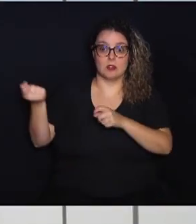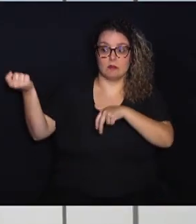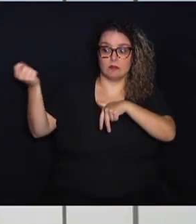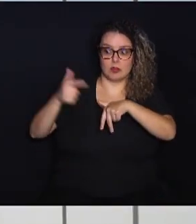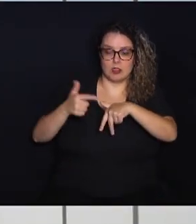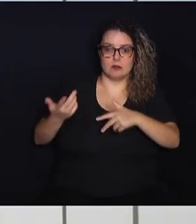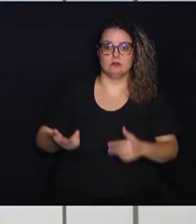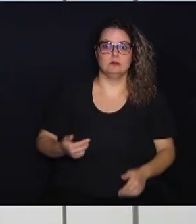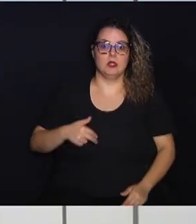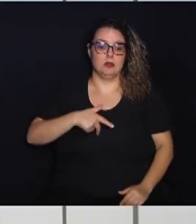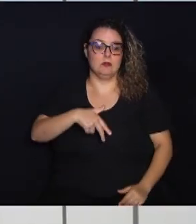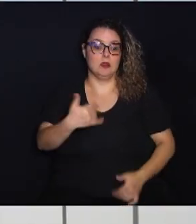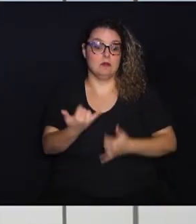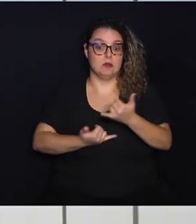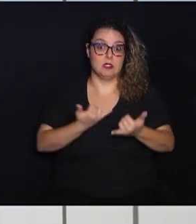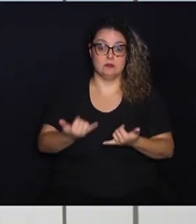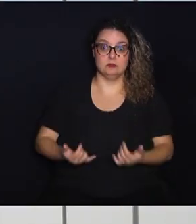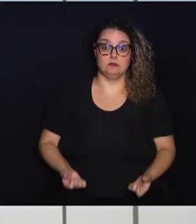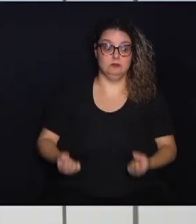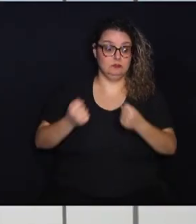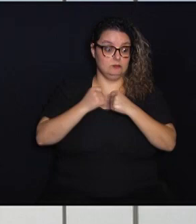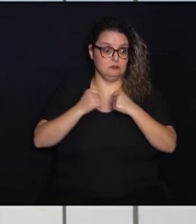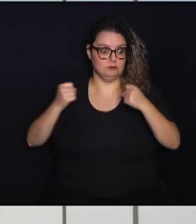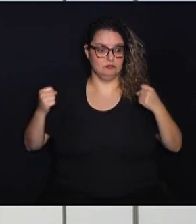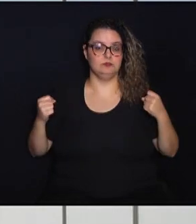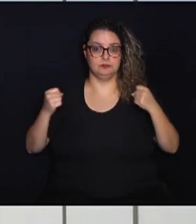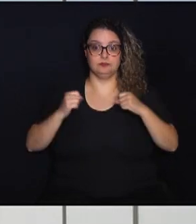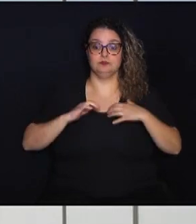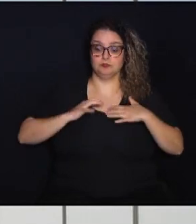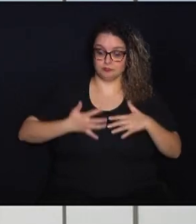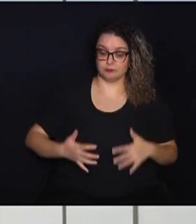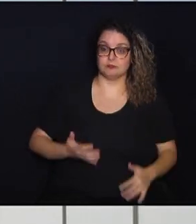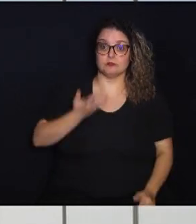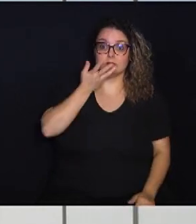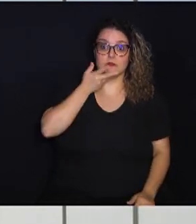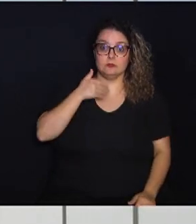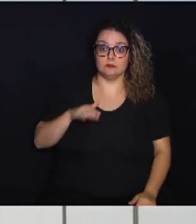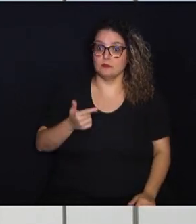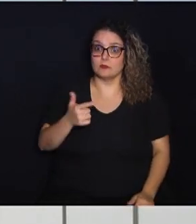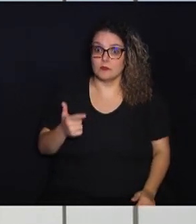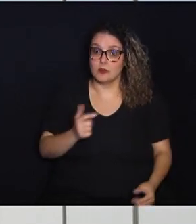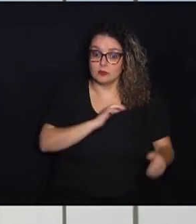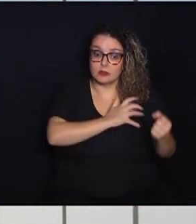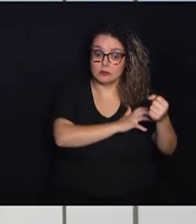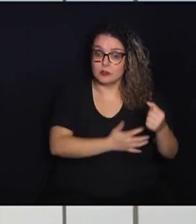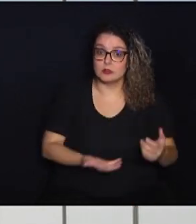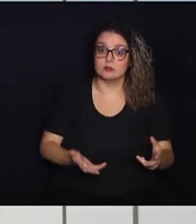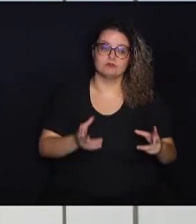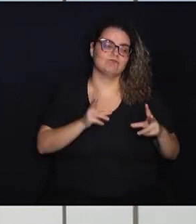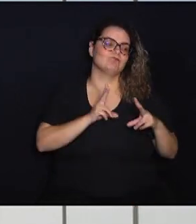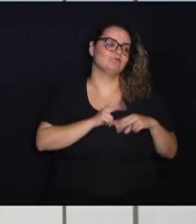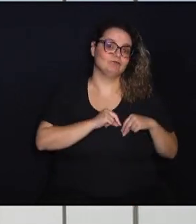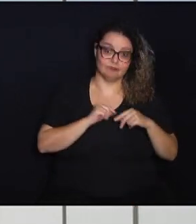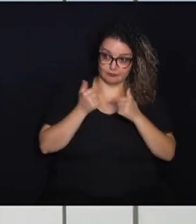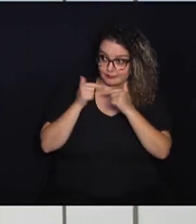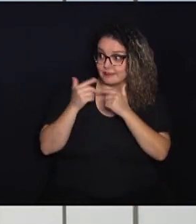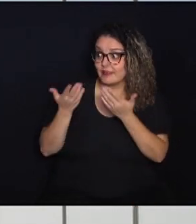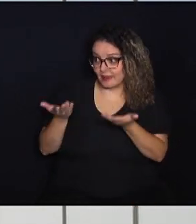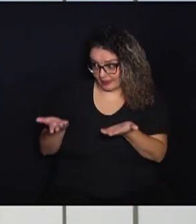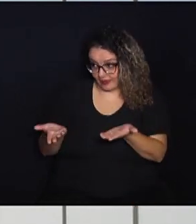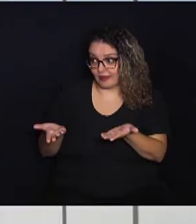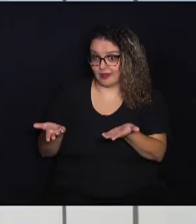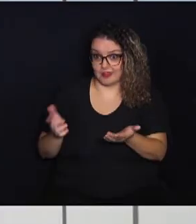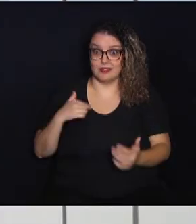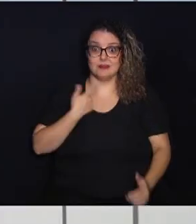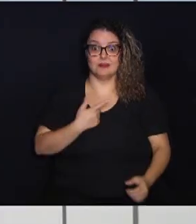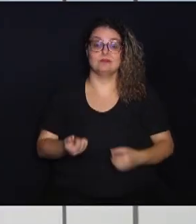gente precisa ir para a rua brincar, a gente precisa exercitar os músculos, as crianças estão ficando sem músculo. Poxa vida. Então a gente